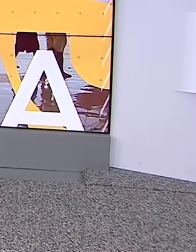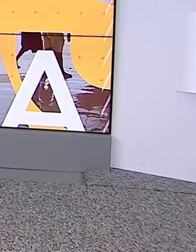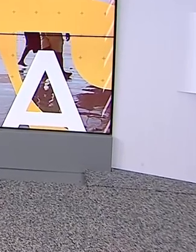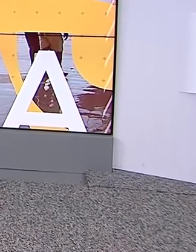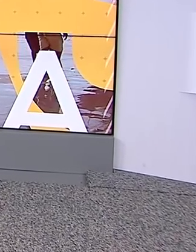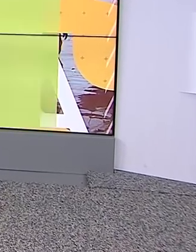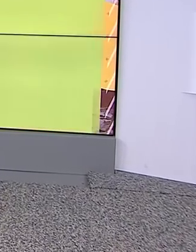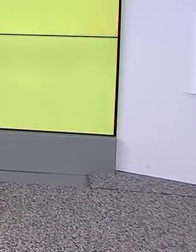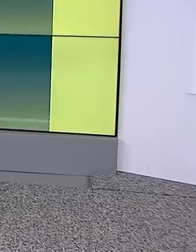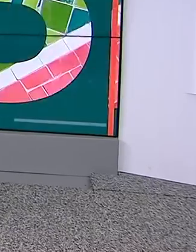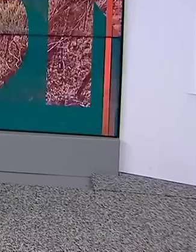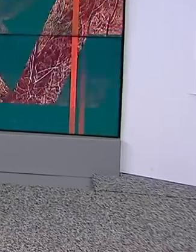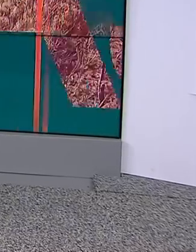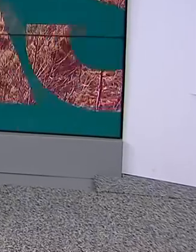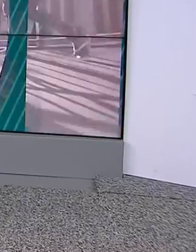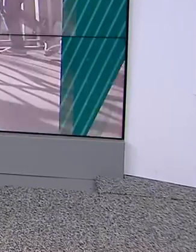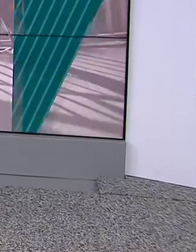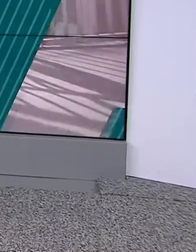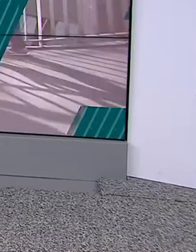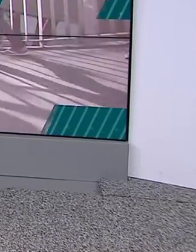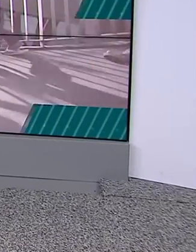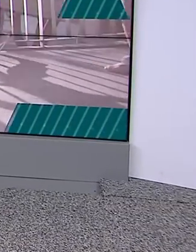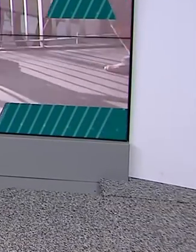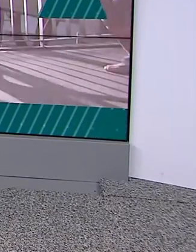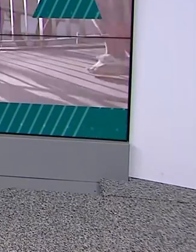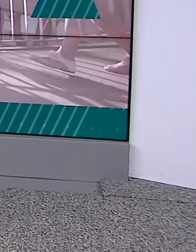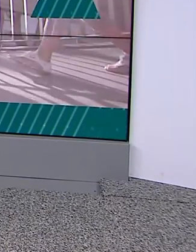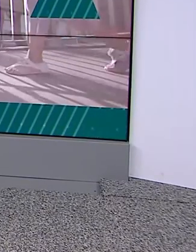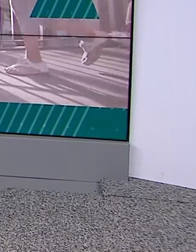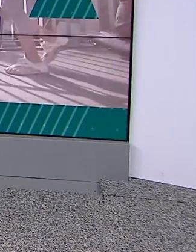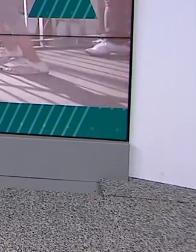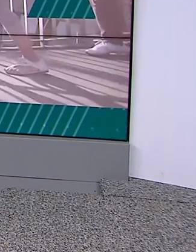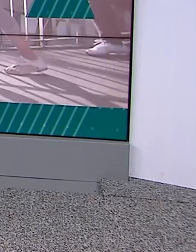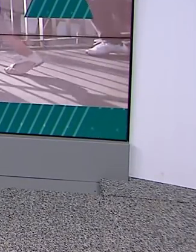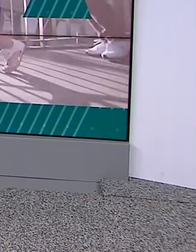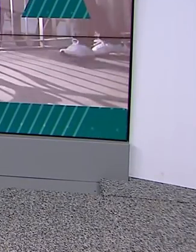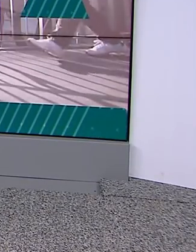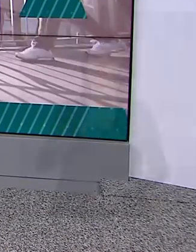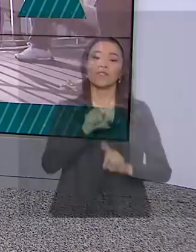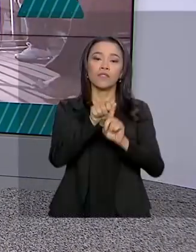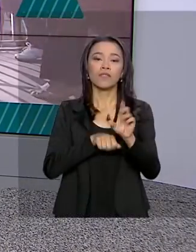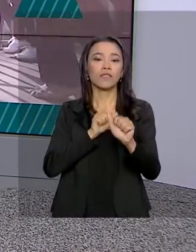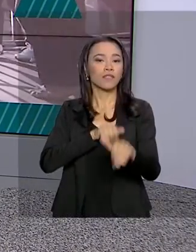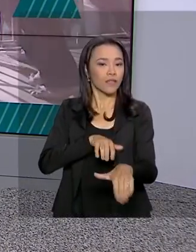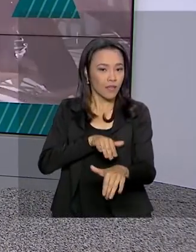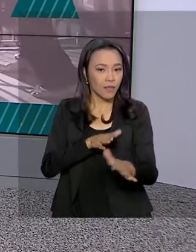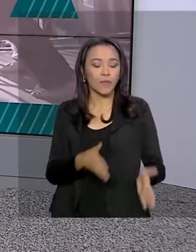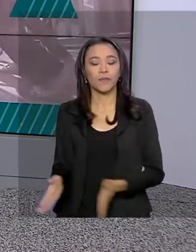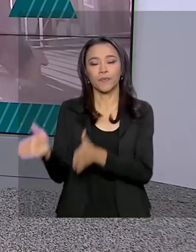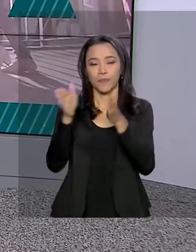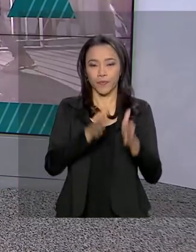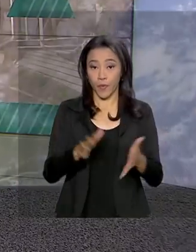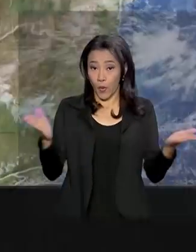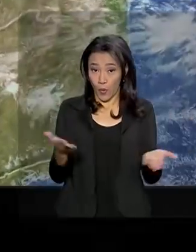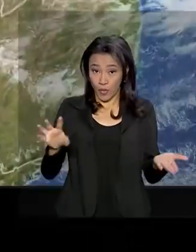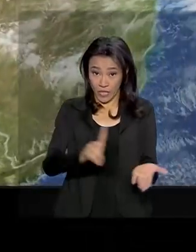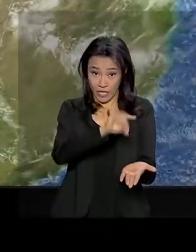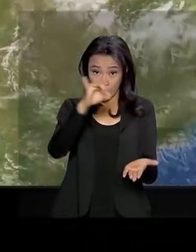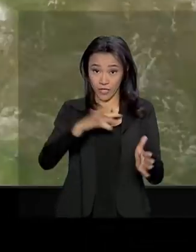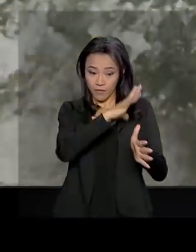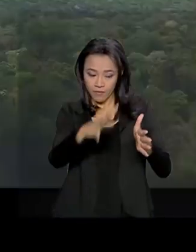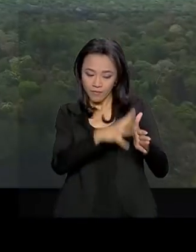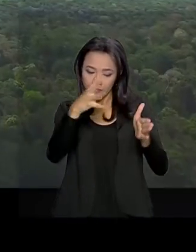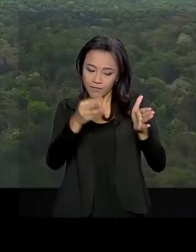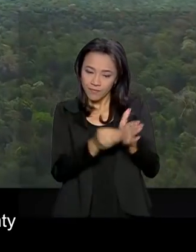Olá, bom dia pra você. Veja agora os destaques do Brasil em dia desta quinta-feira, 5 de setembro. Hoje é dia da Amazônia